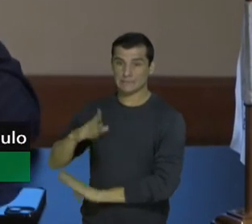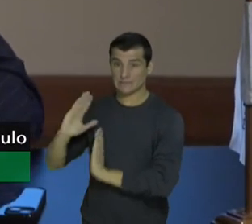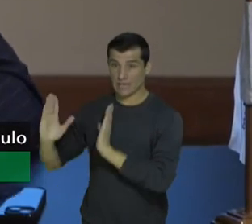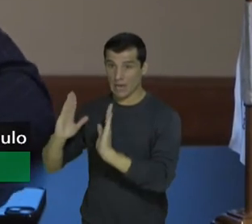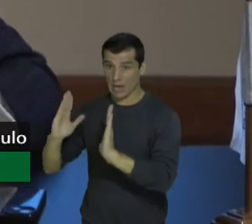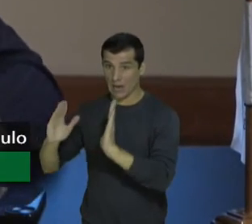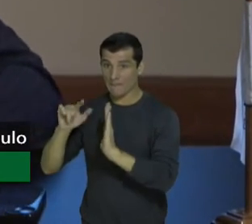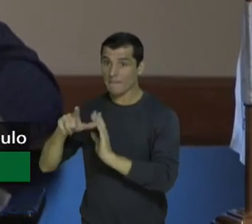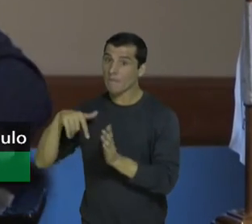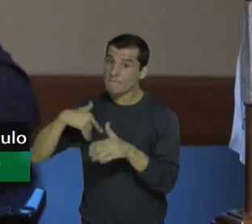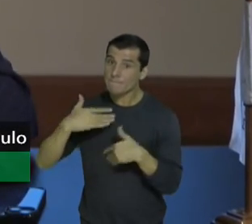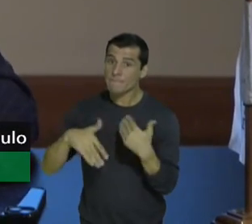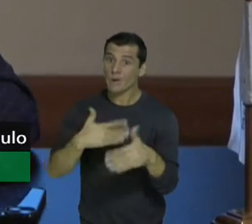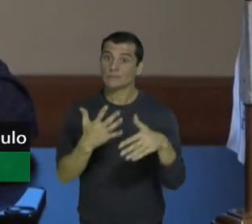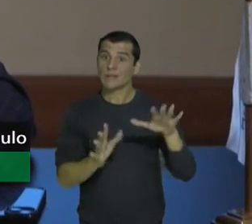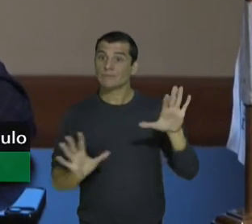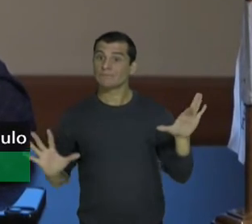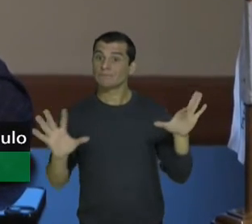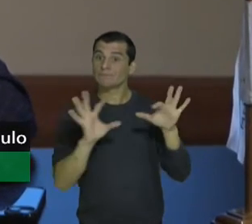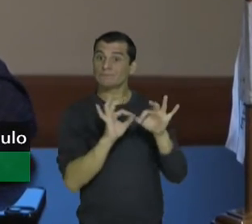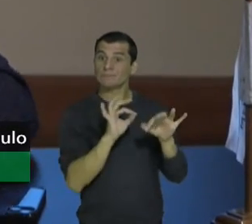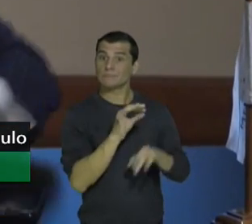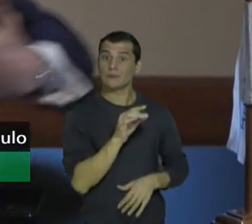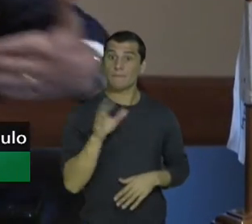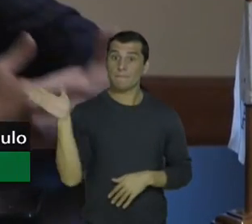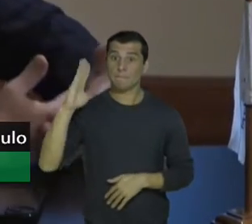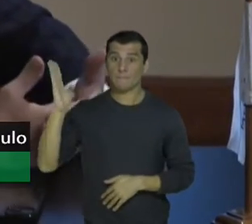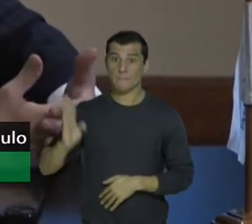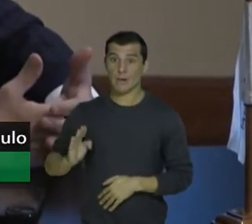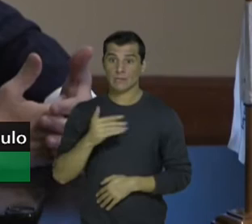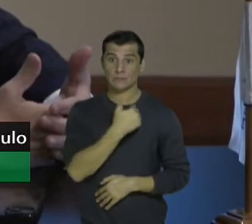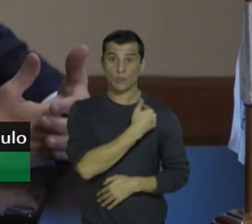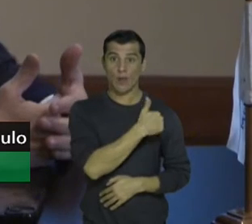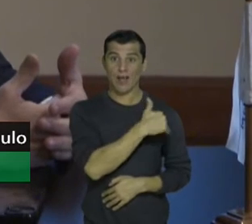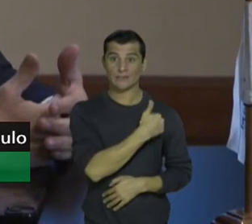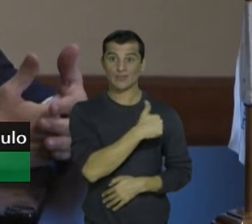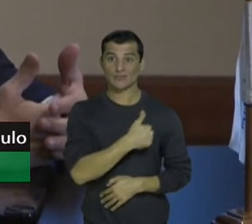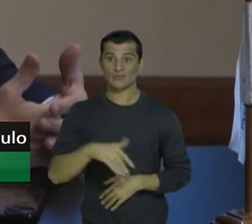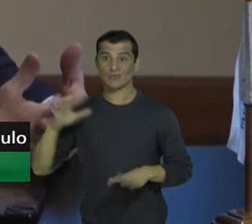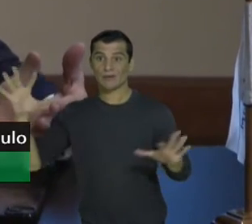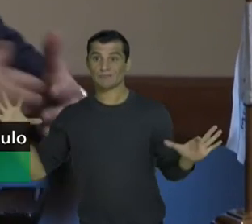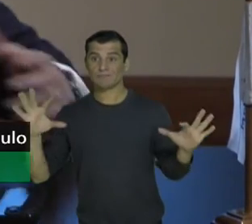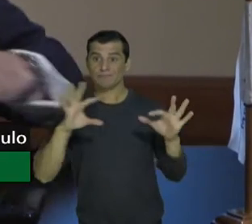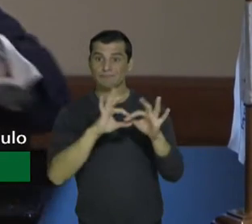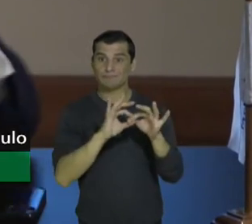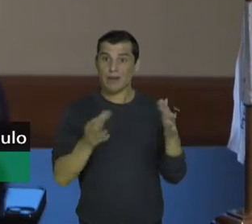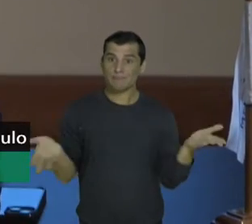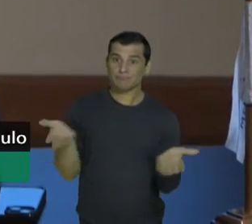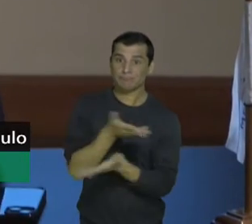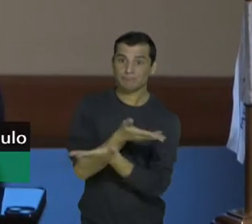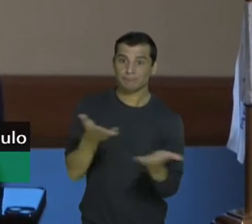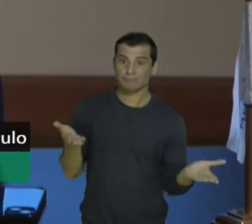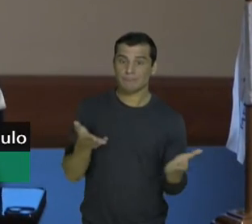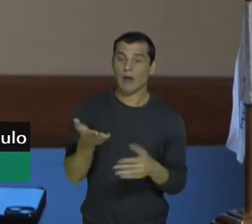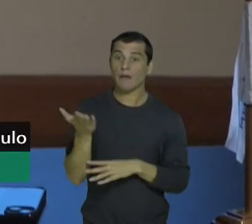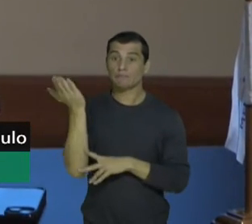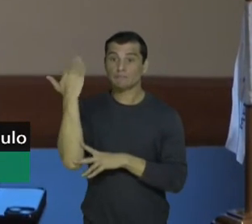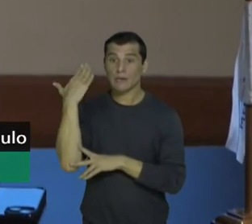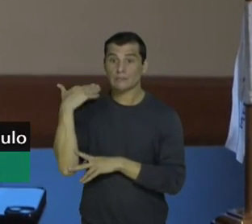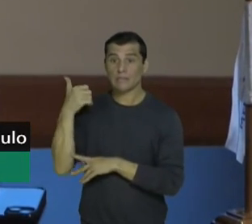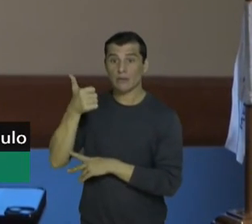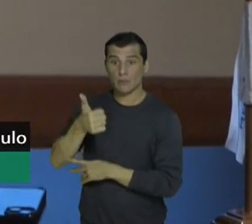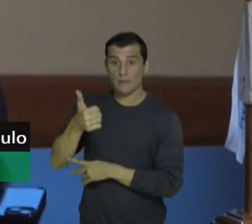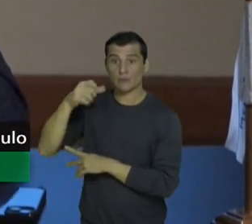de integração mais próxima de Brasil Argentina no primeiro momento que acabou redundando no Mercosul em 91 né então é por